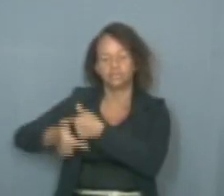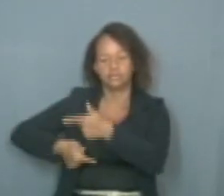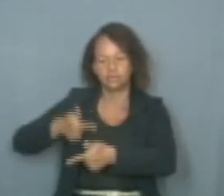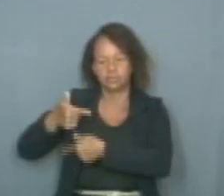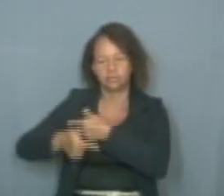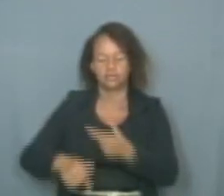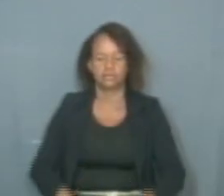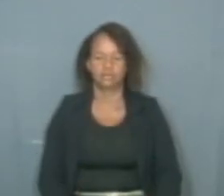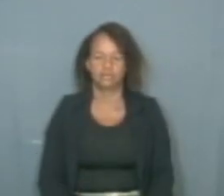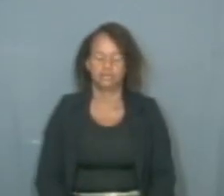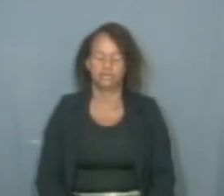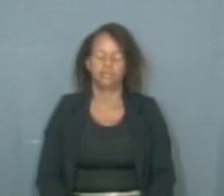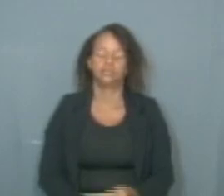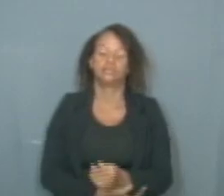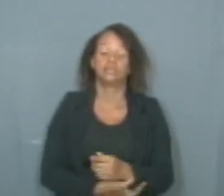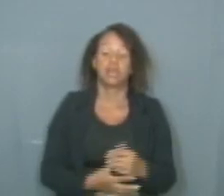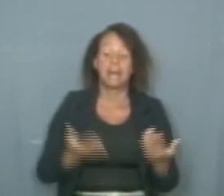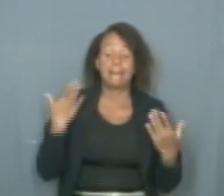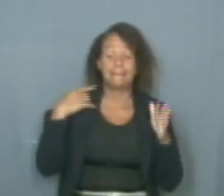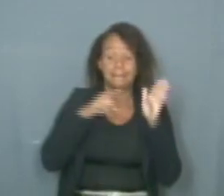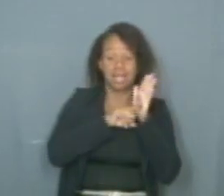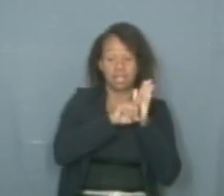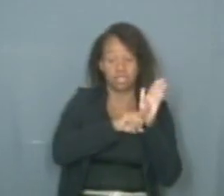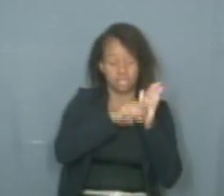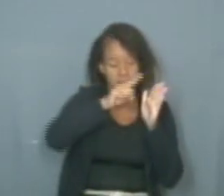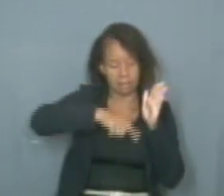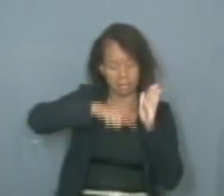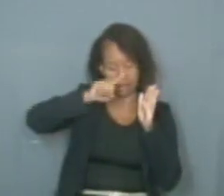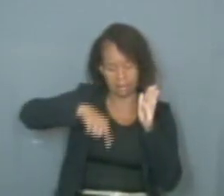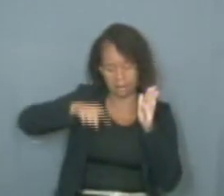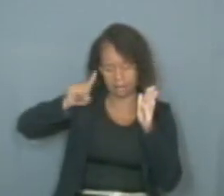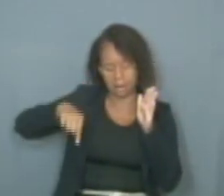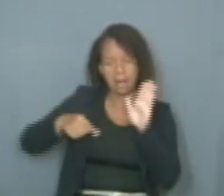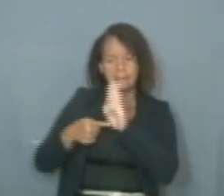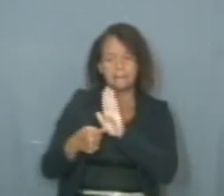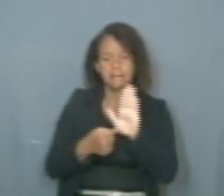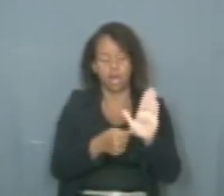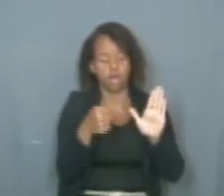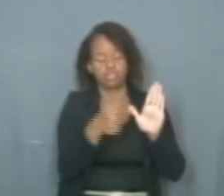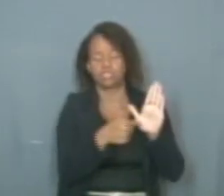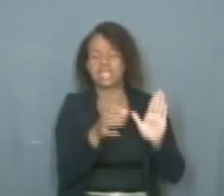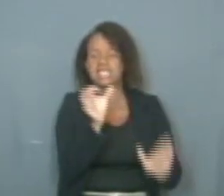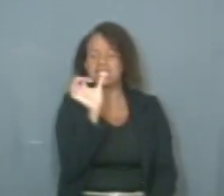trabalhadora, a última pesquisa demonstra que